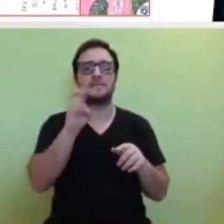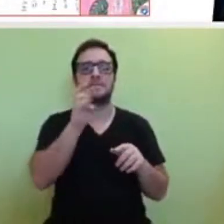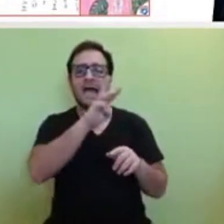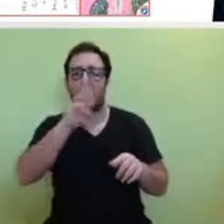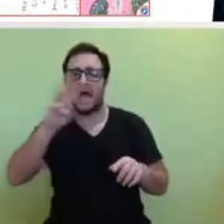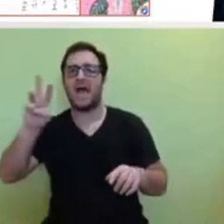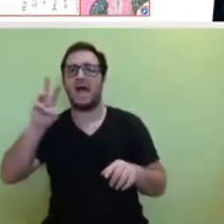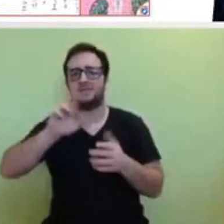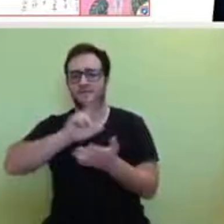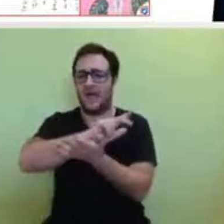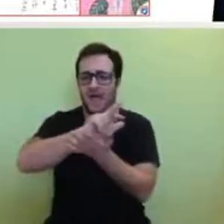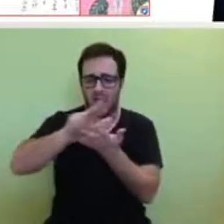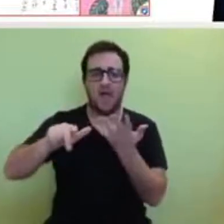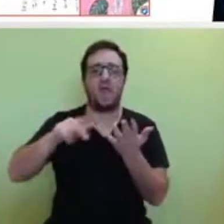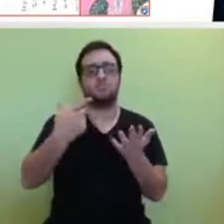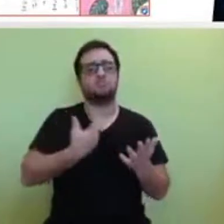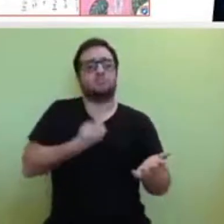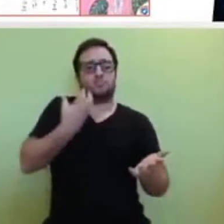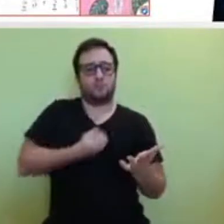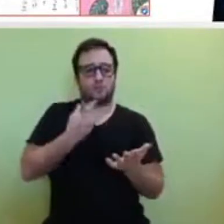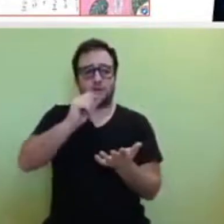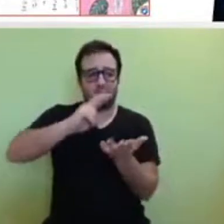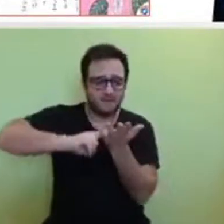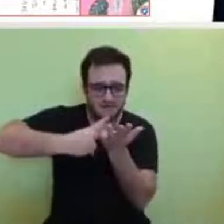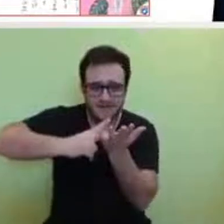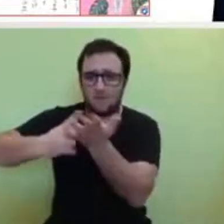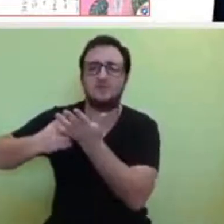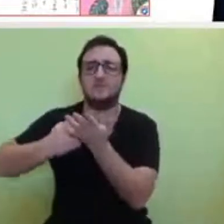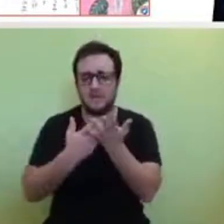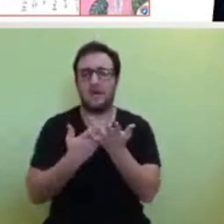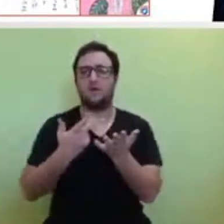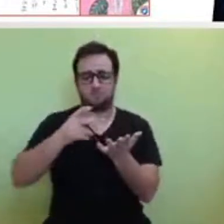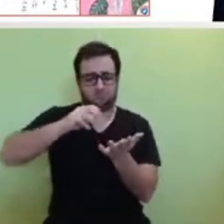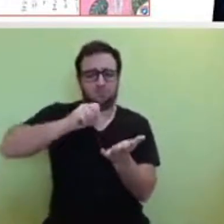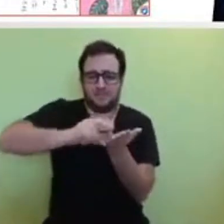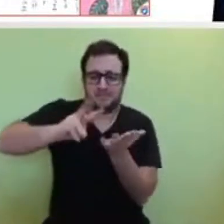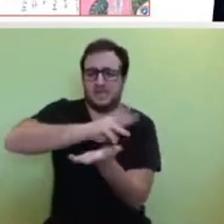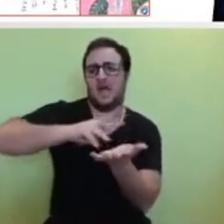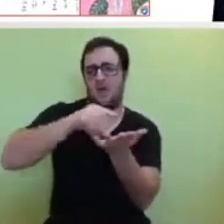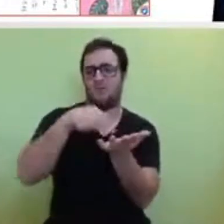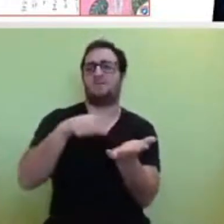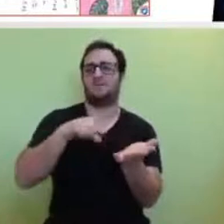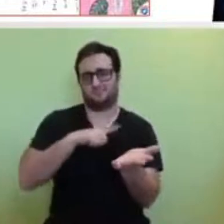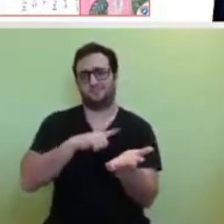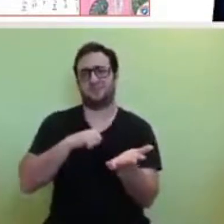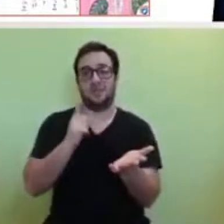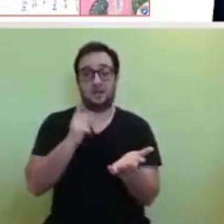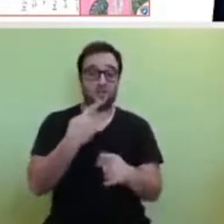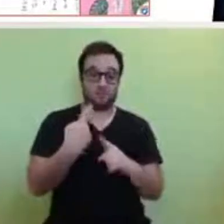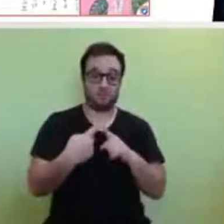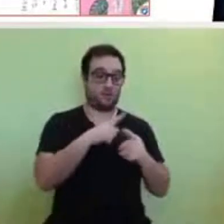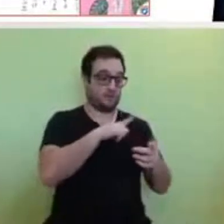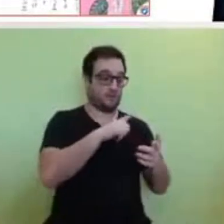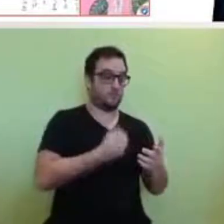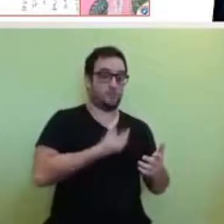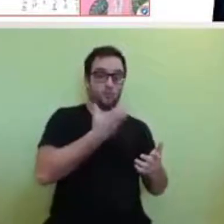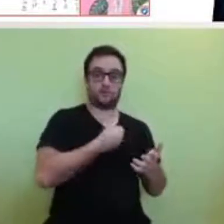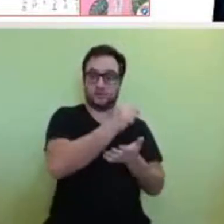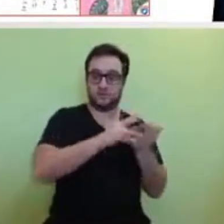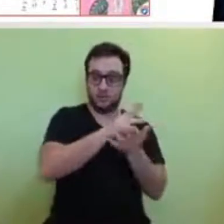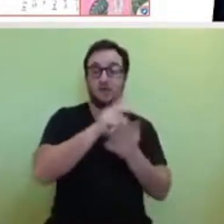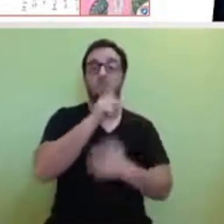as traduções. A poesia em Libras escrita. É produzido pelo Cássio lá do